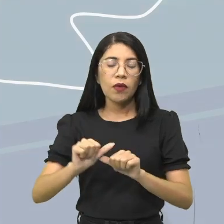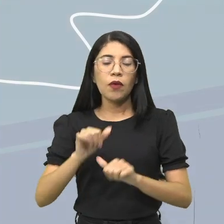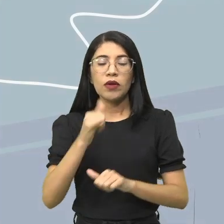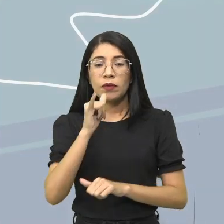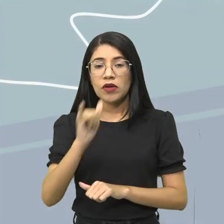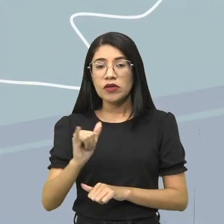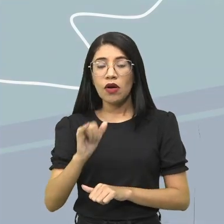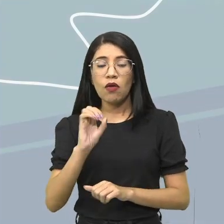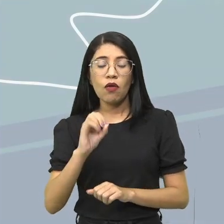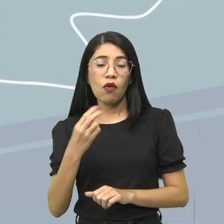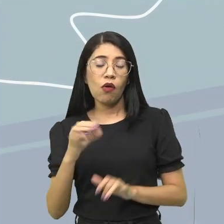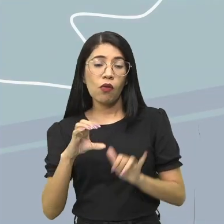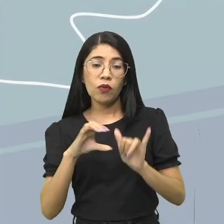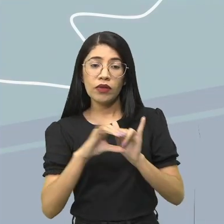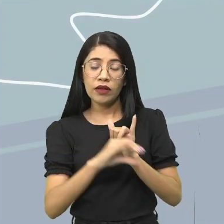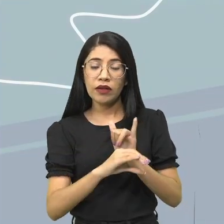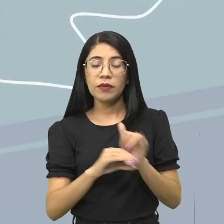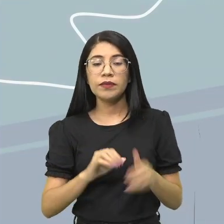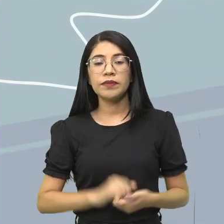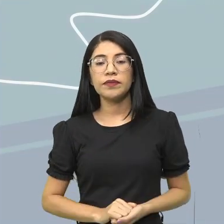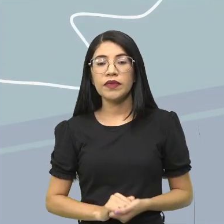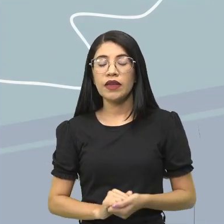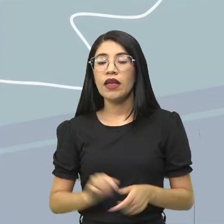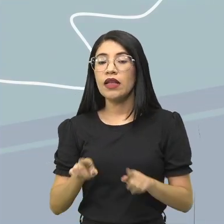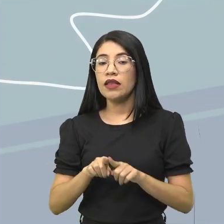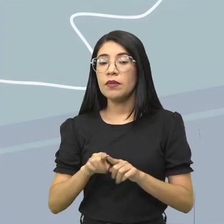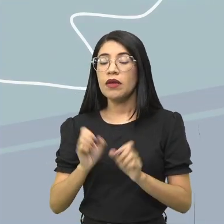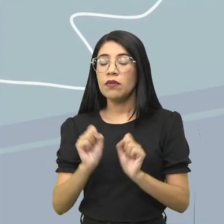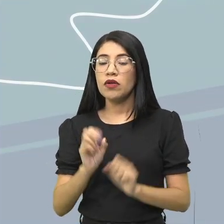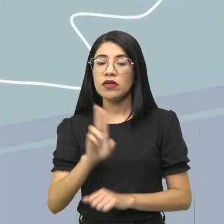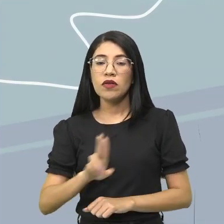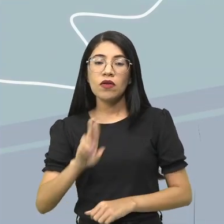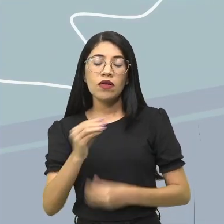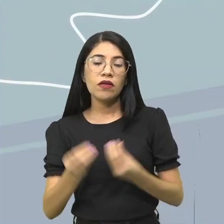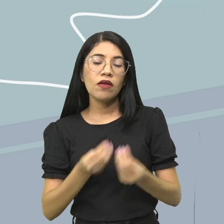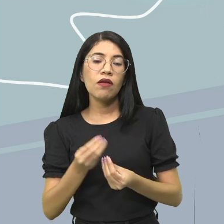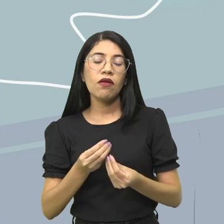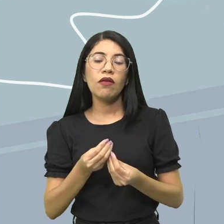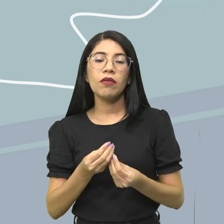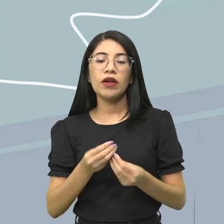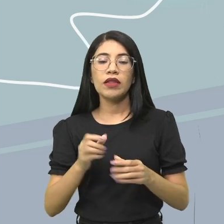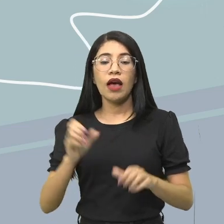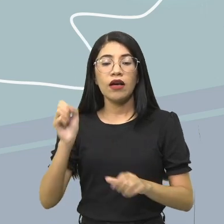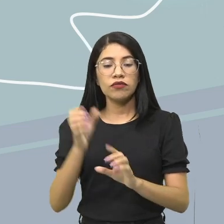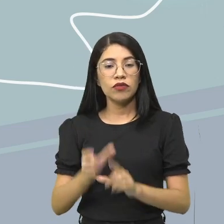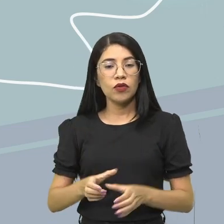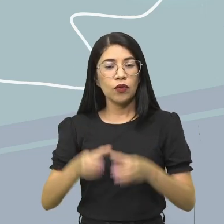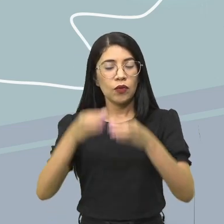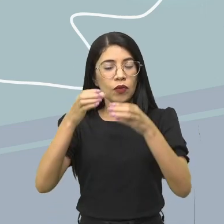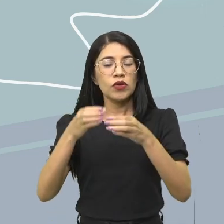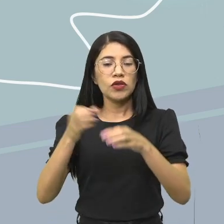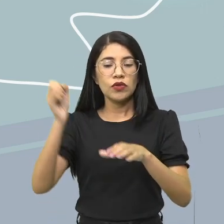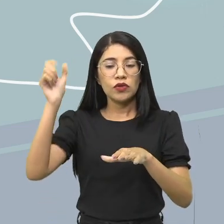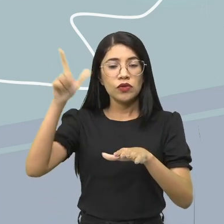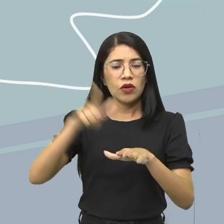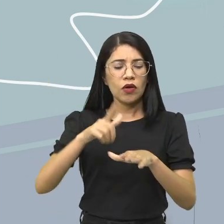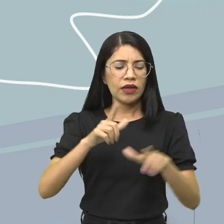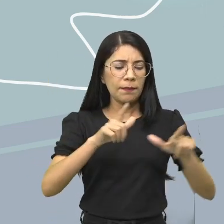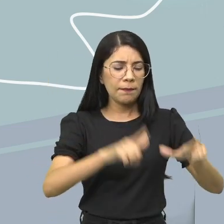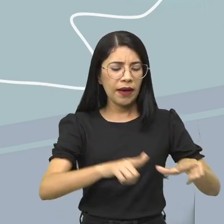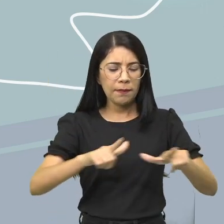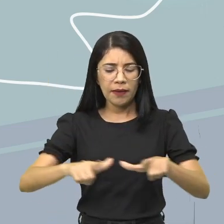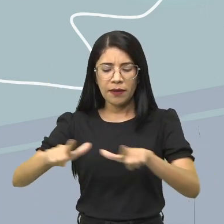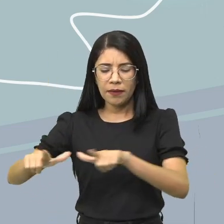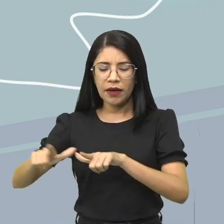ou elétrica. Além disso, esse tipo de energia pode ser obtido nas usinas solares compostas por inúmeros painéis